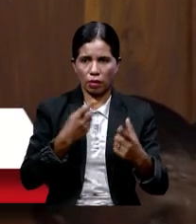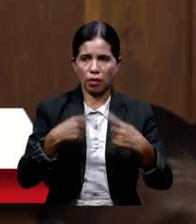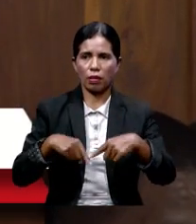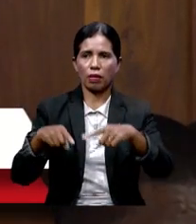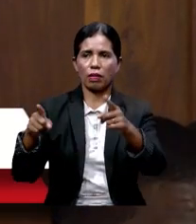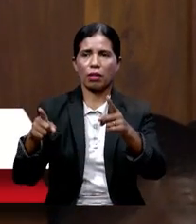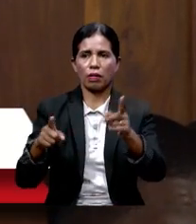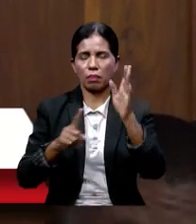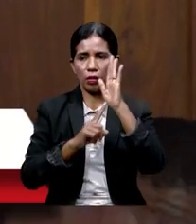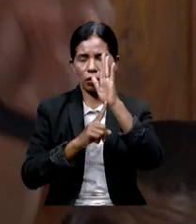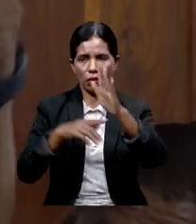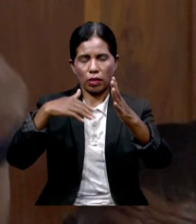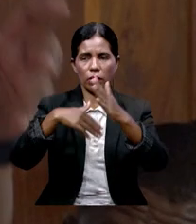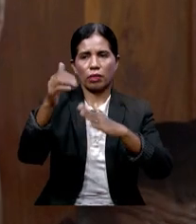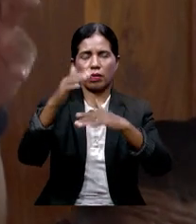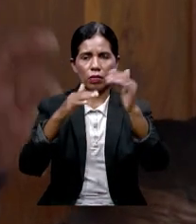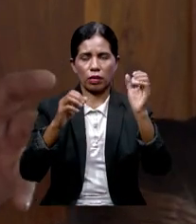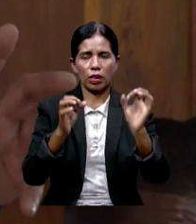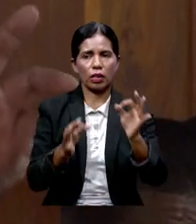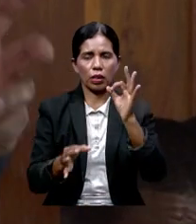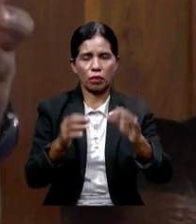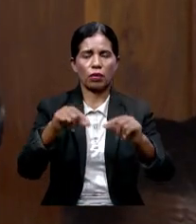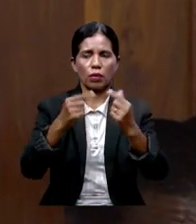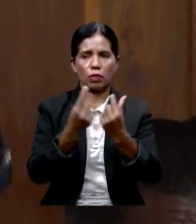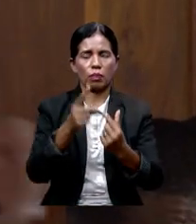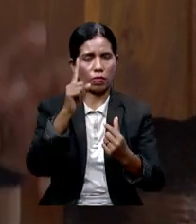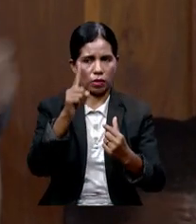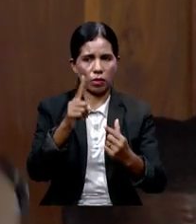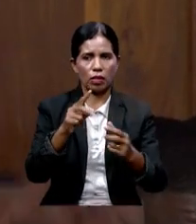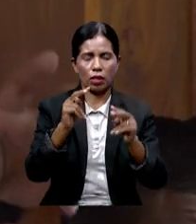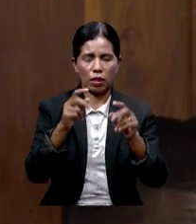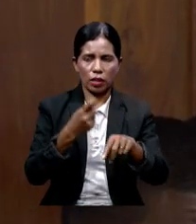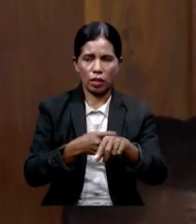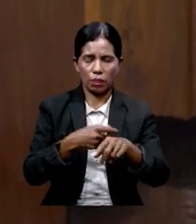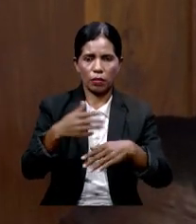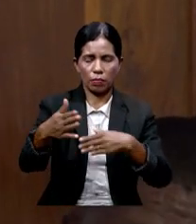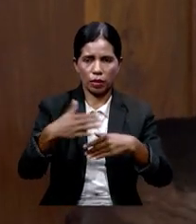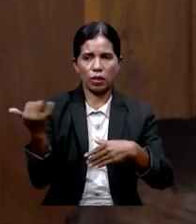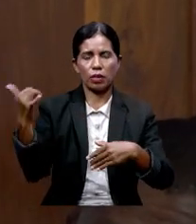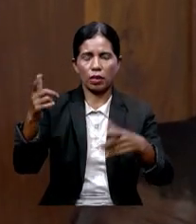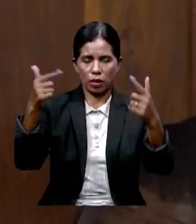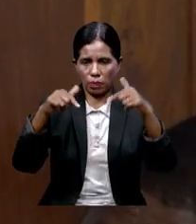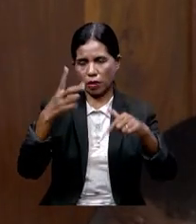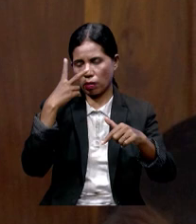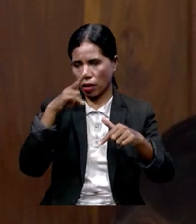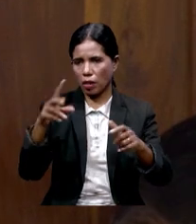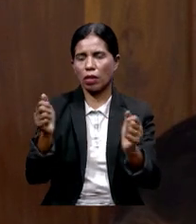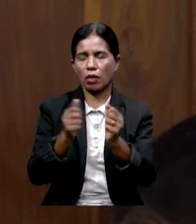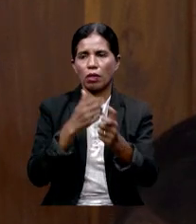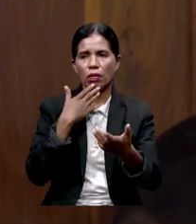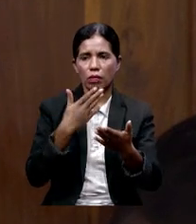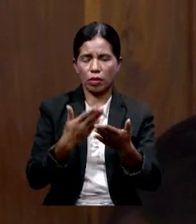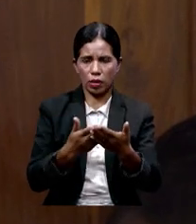informa para infraestrutura para a TNEP cara que equipa ida tempo para que se mai a rede de aclai condições se